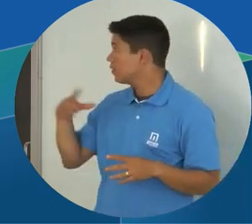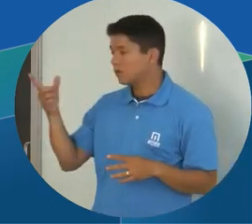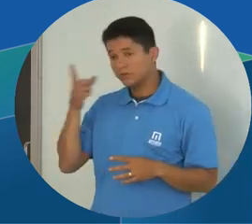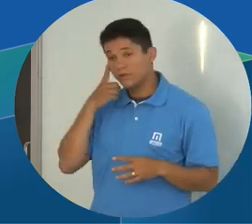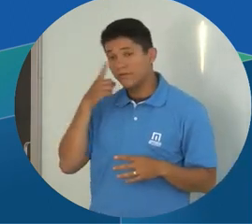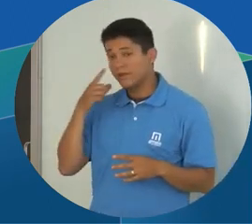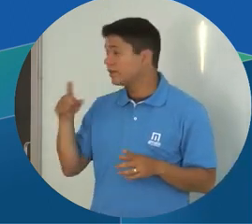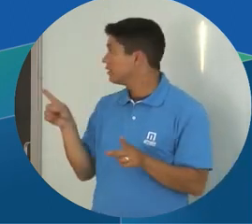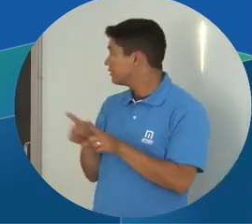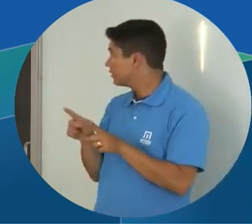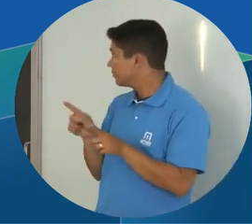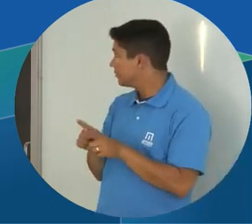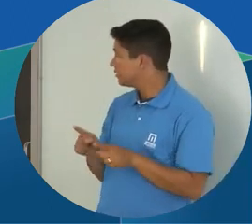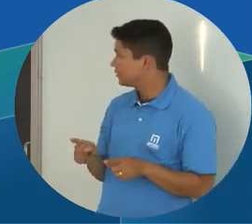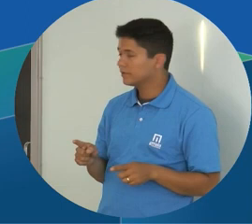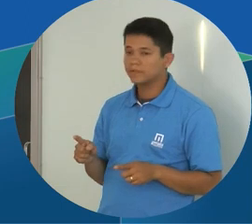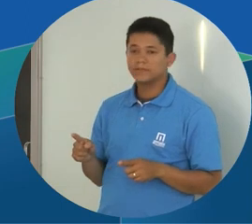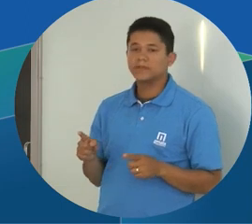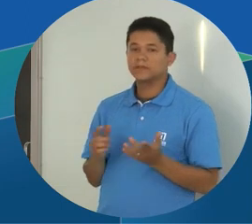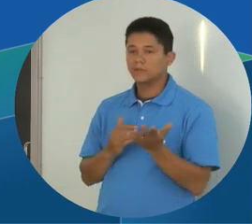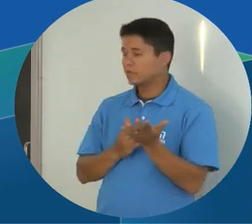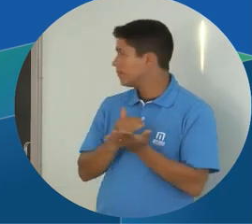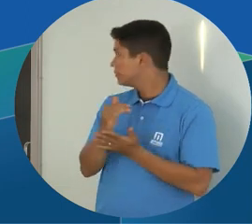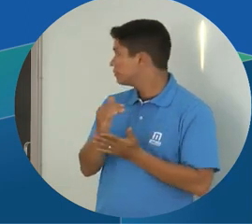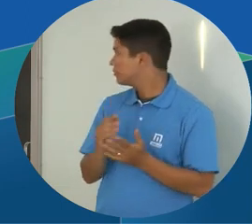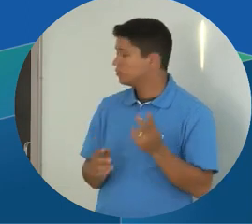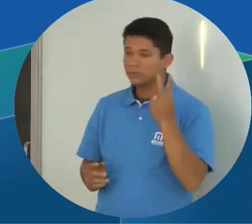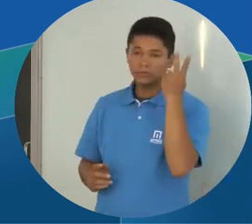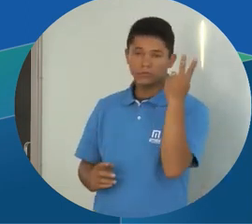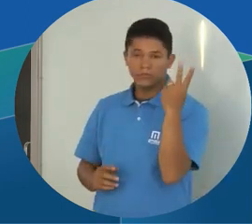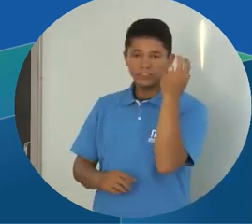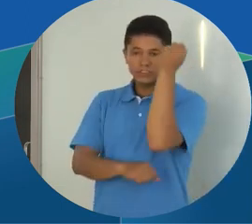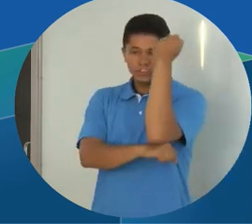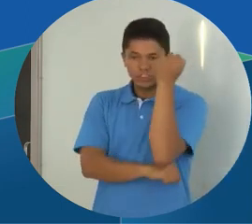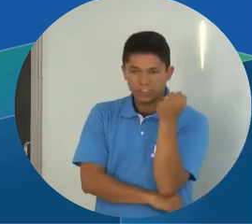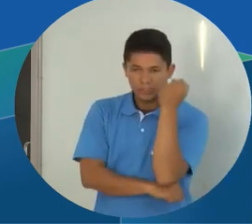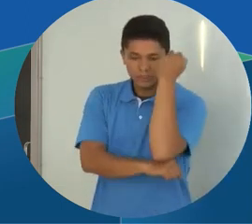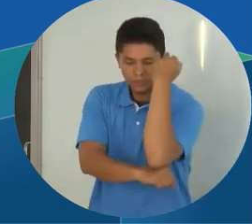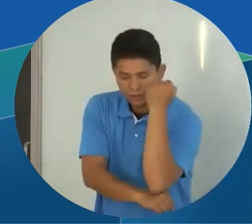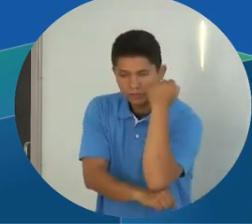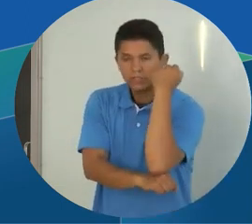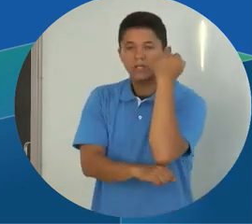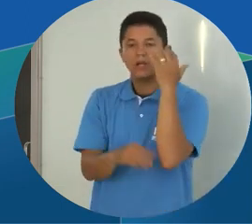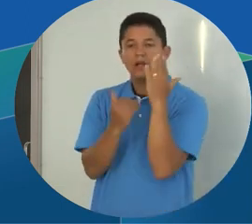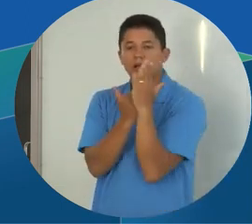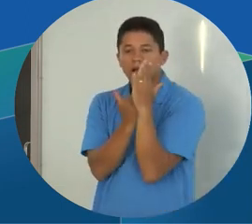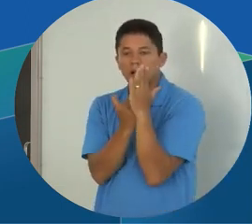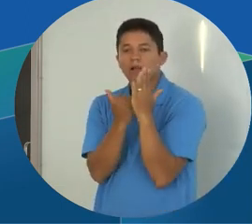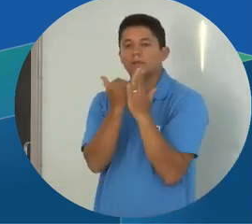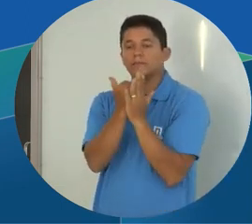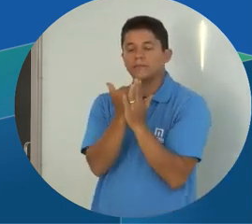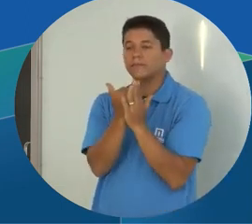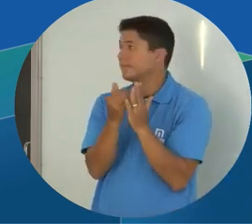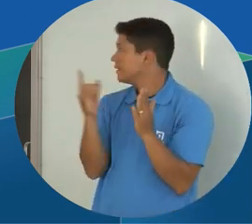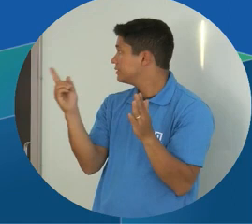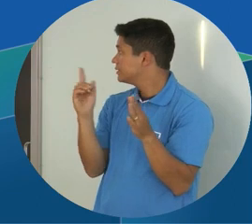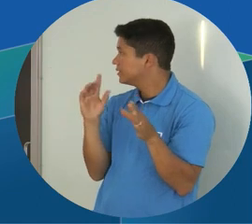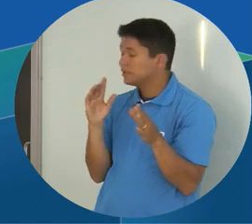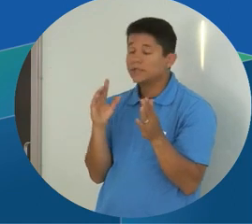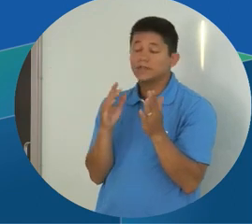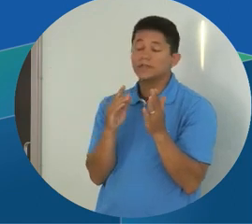mesmo empreendimento que havia sido concebido inicialmente com duas linhas de tirantes, acabou sendo